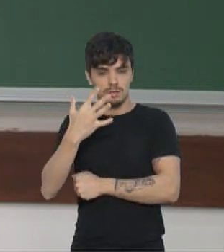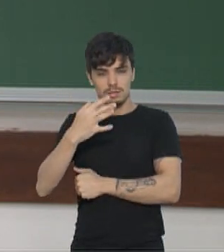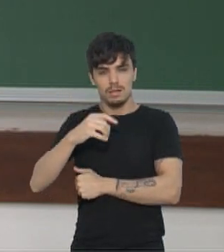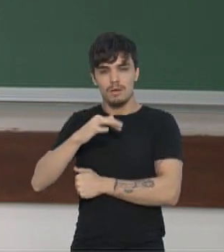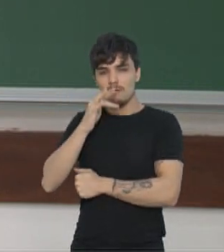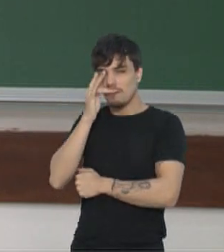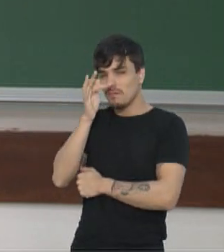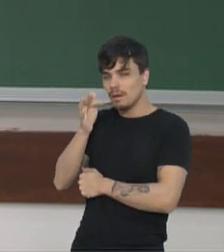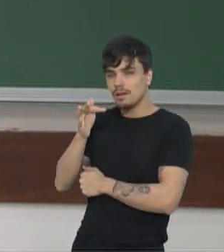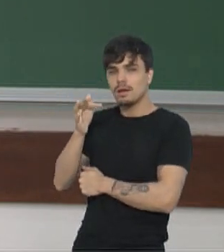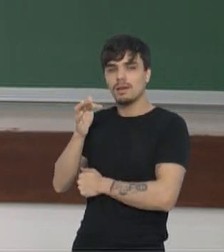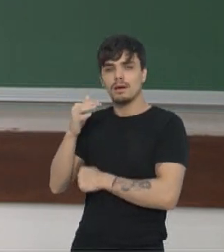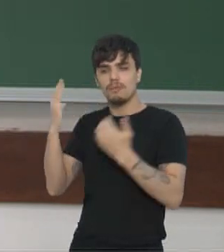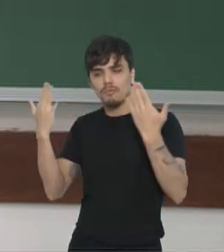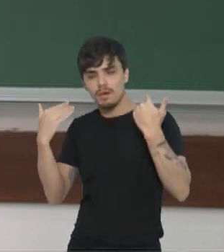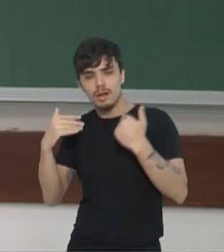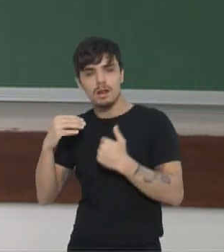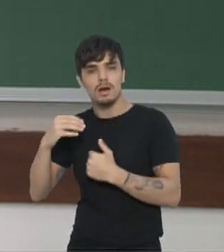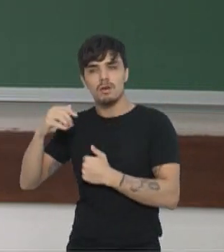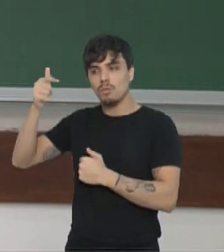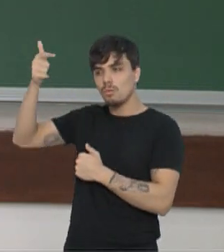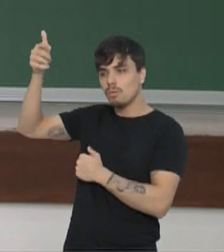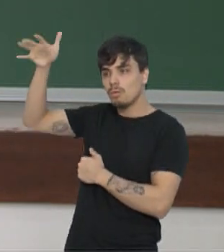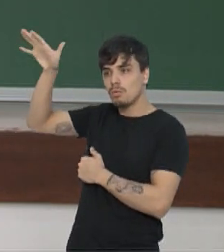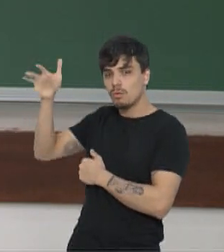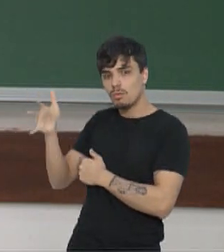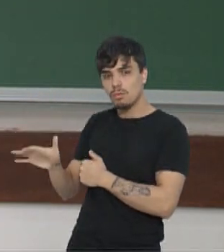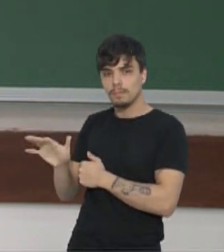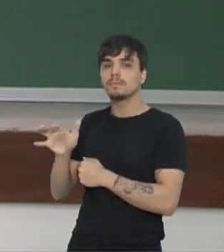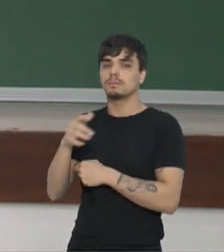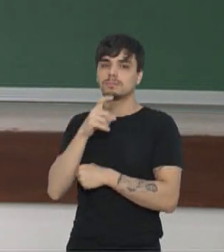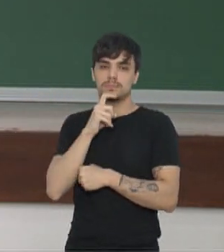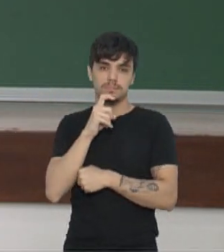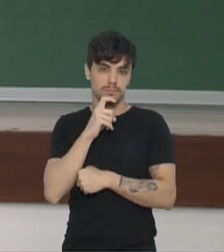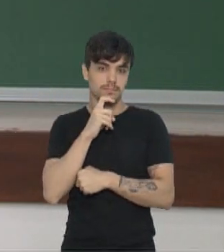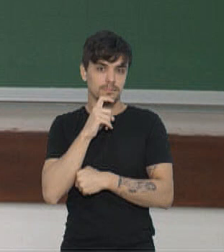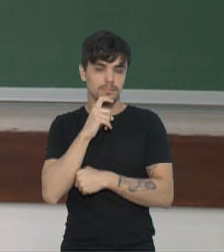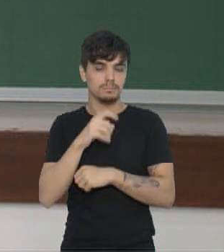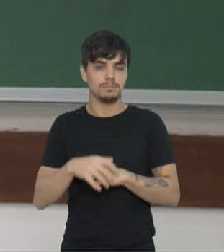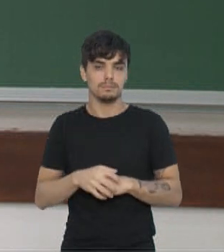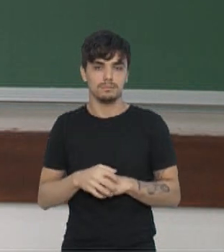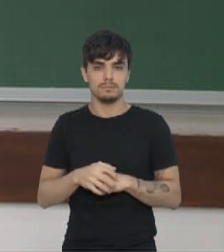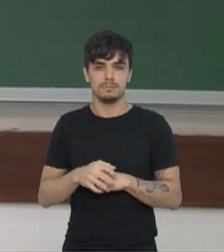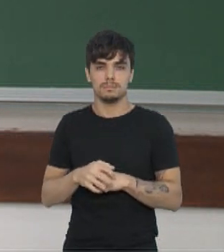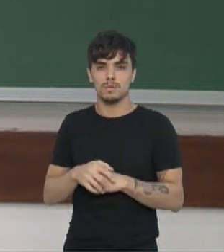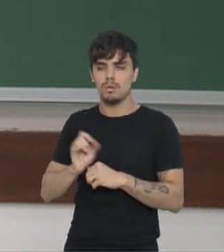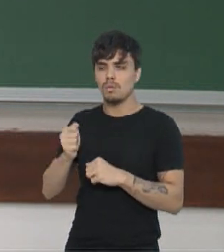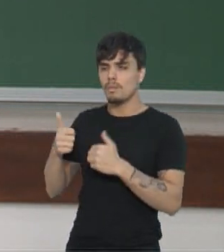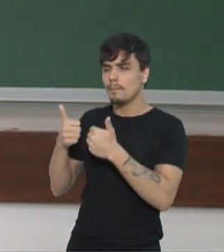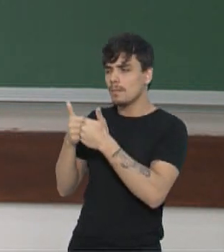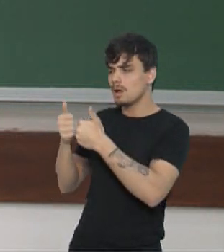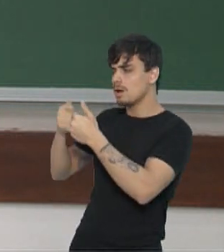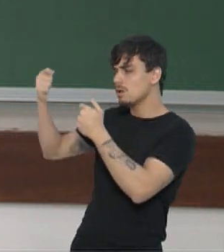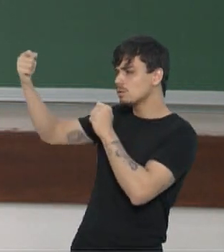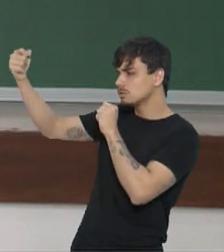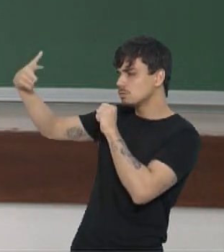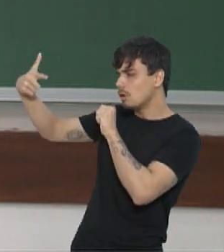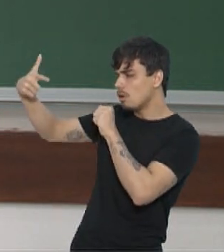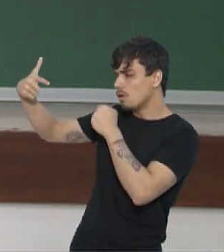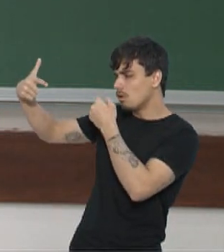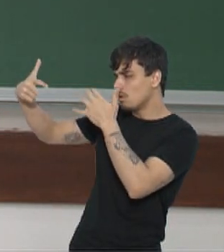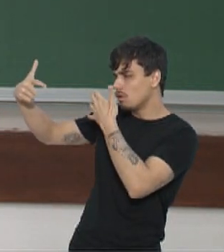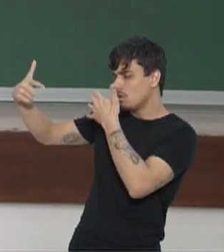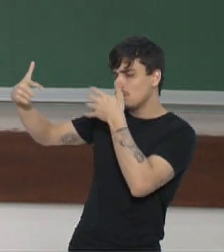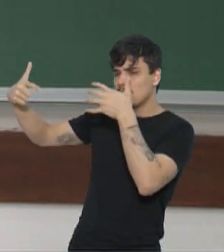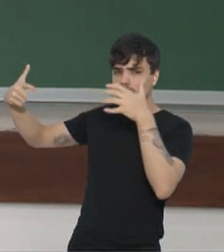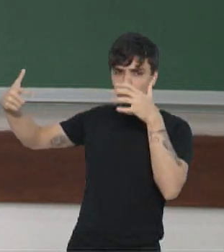verão, outono, inverno. Então, de acordo que está a face mais para o Sol, ou não está a